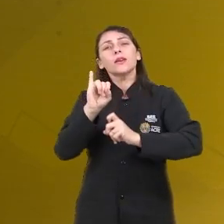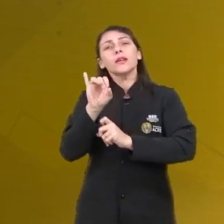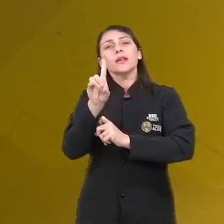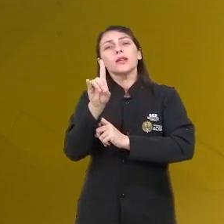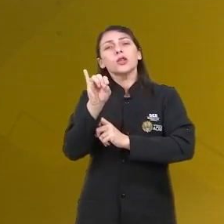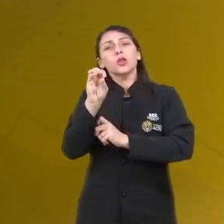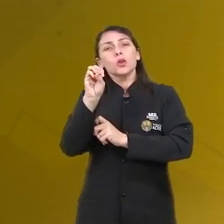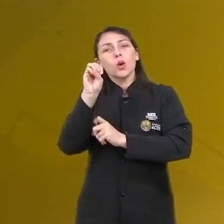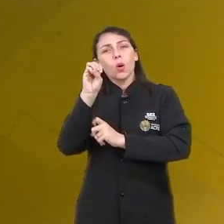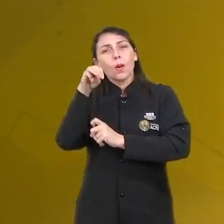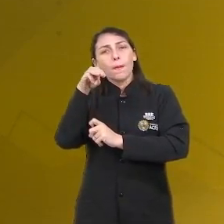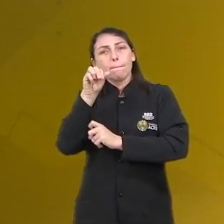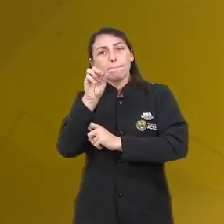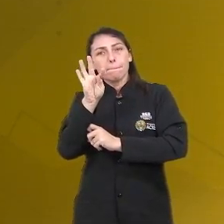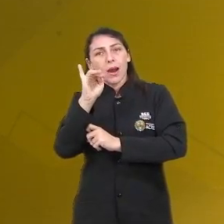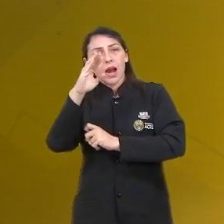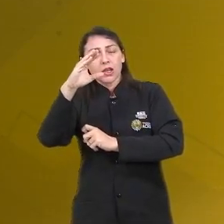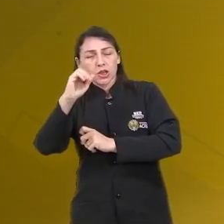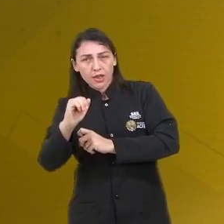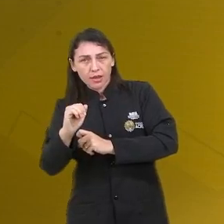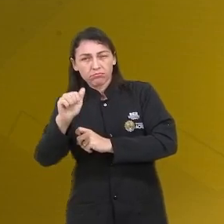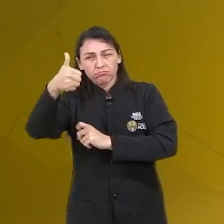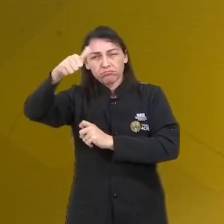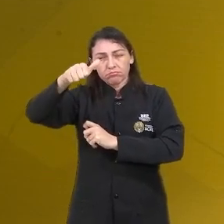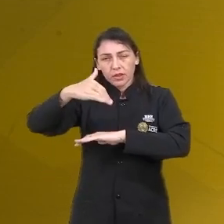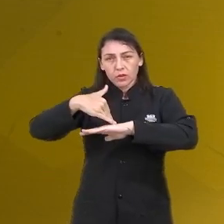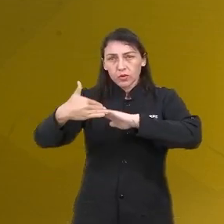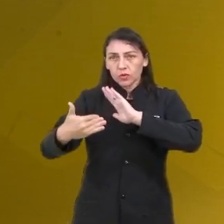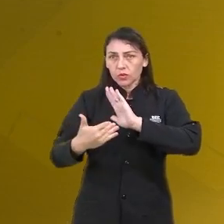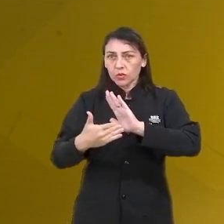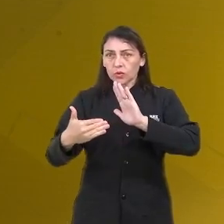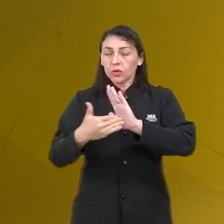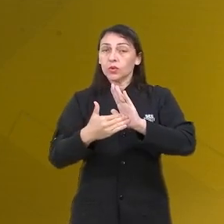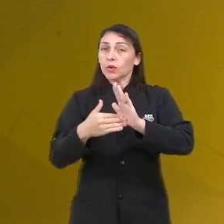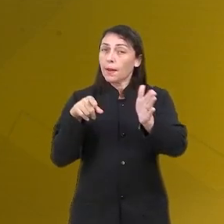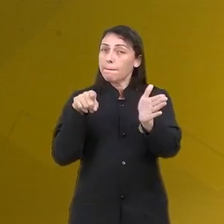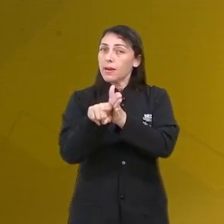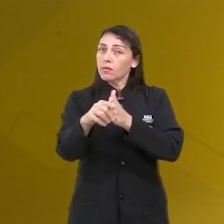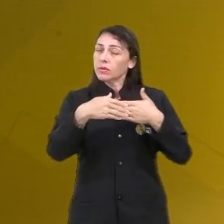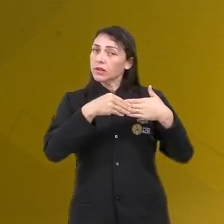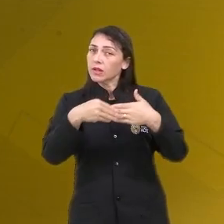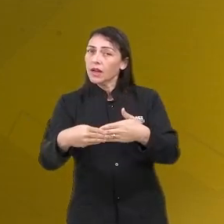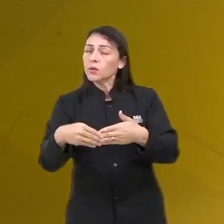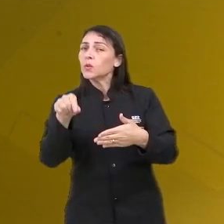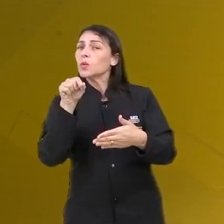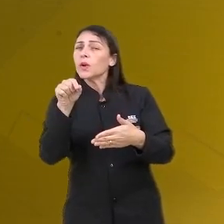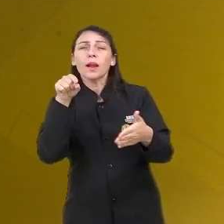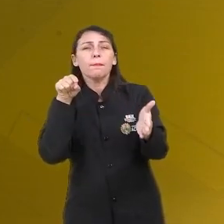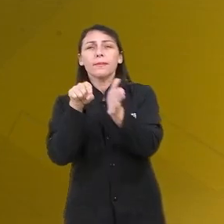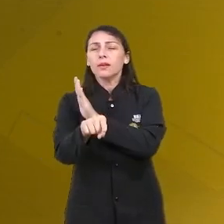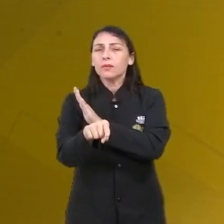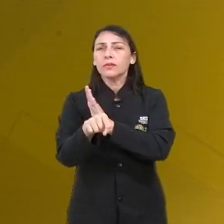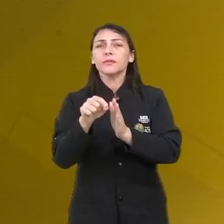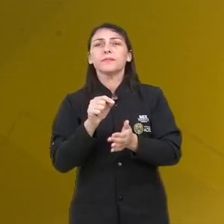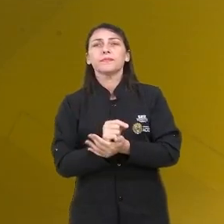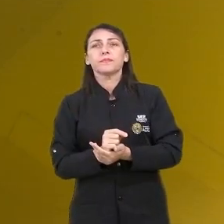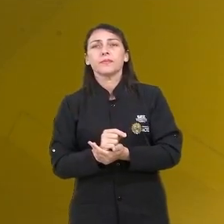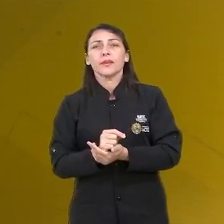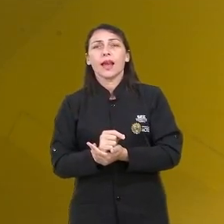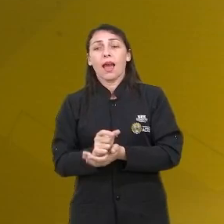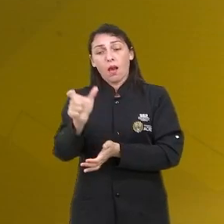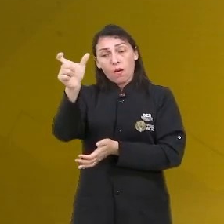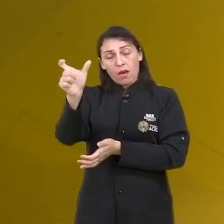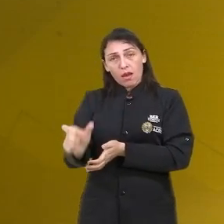gente analisa todo o aparato que a questão me traz. O que ela pergunta? O eu lírico